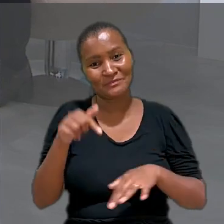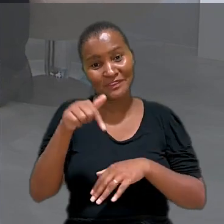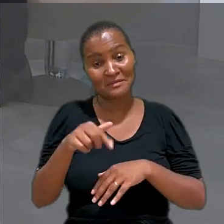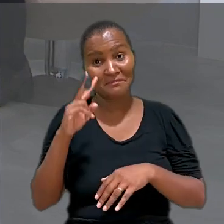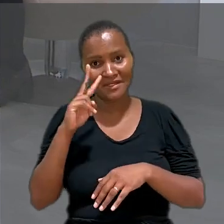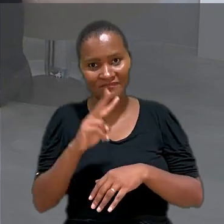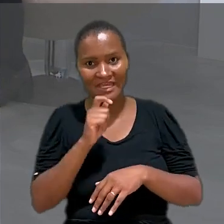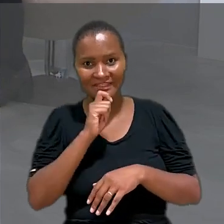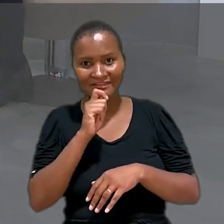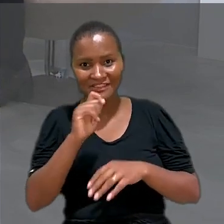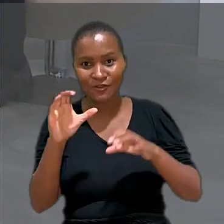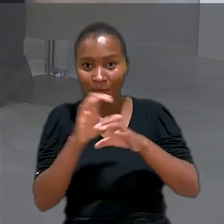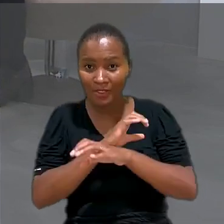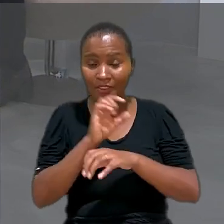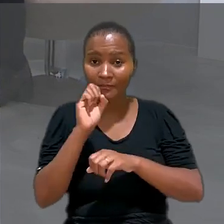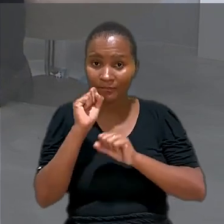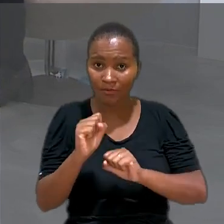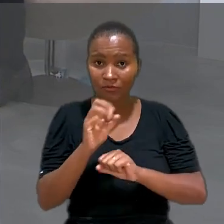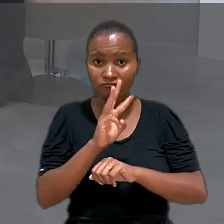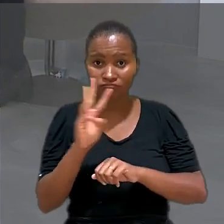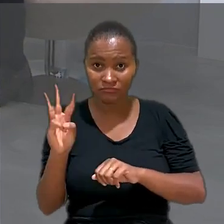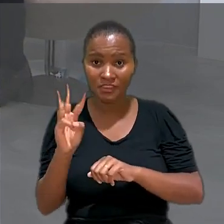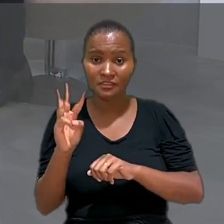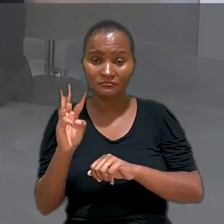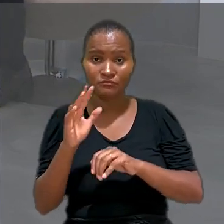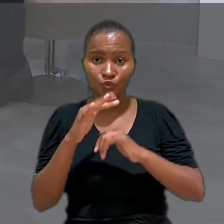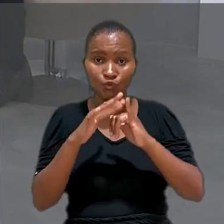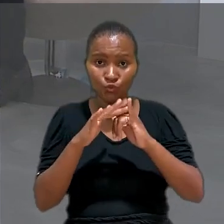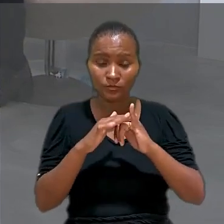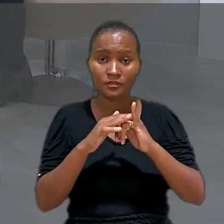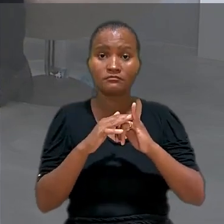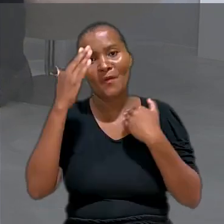assistir a entrevista completa, basta acessar o nosso link no YouTube,